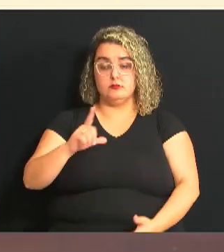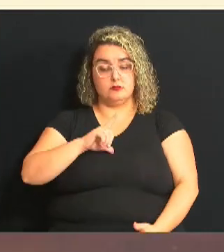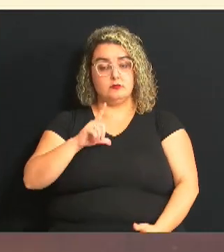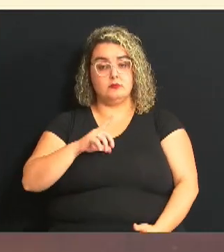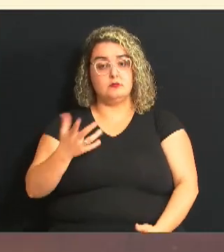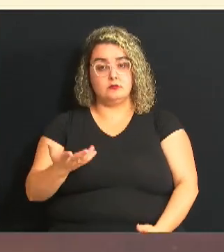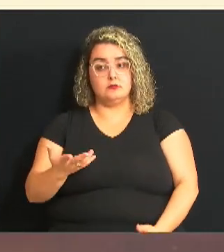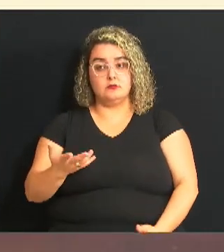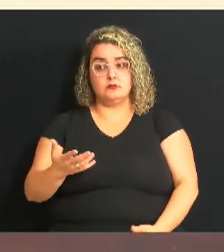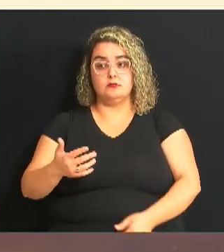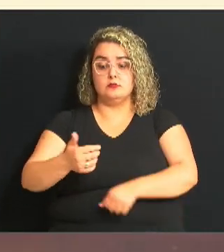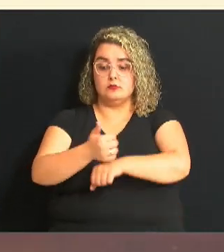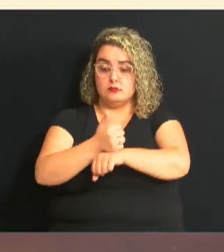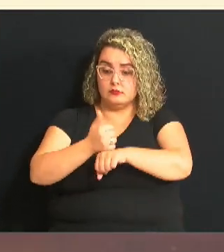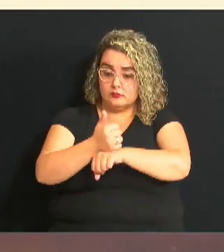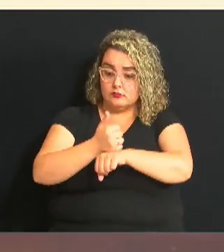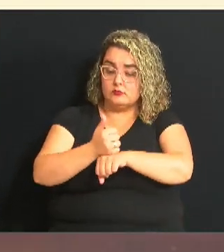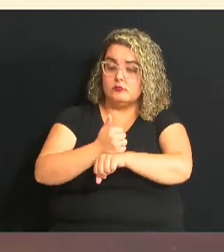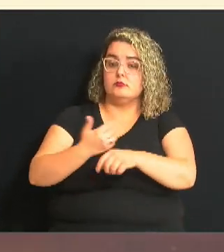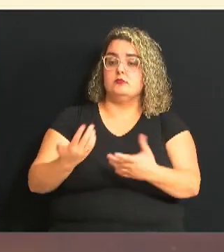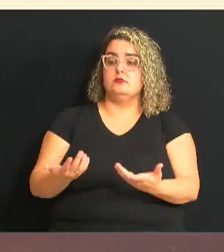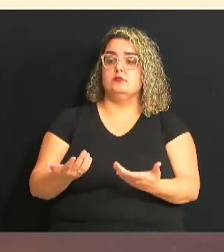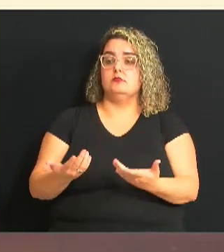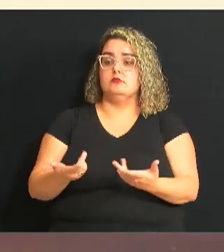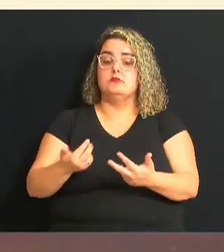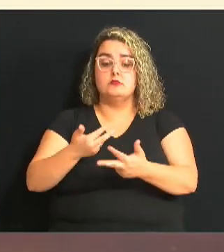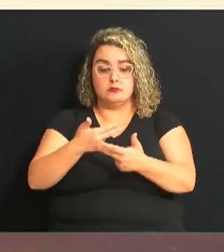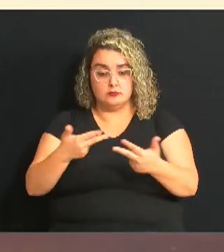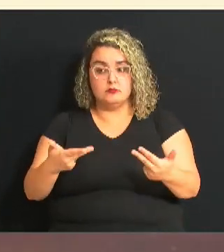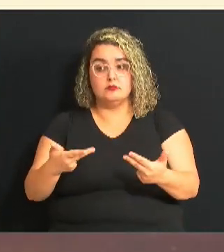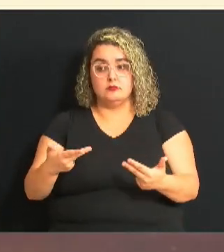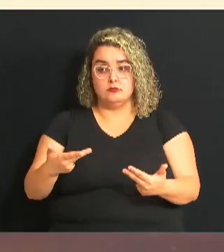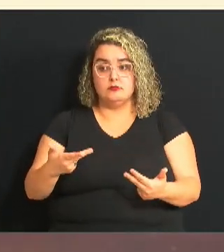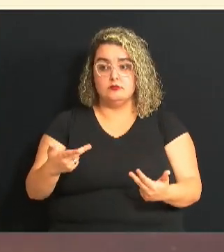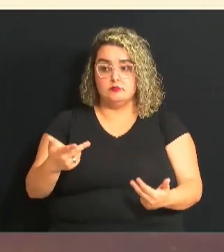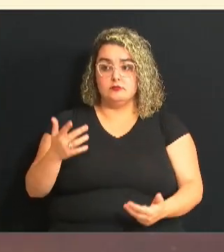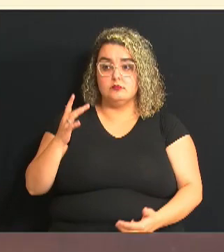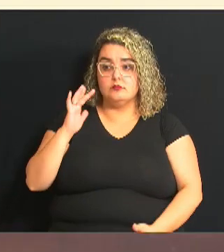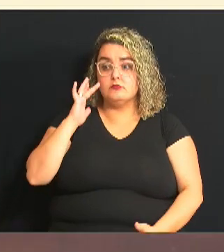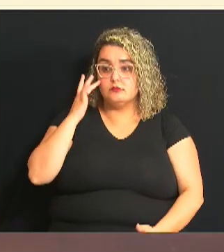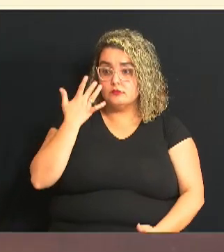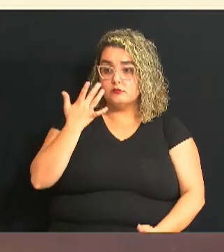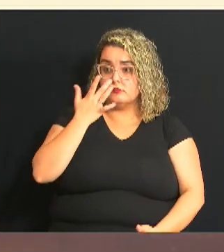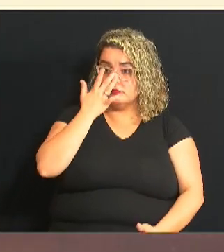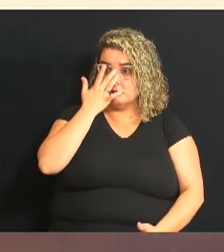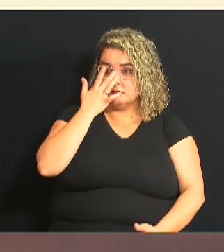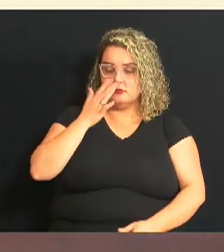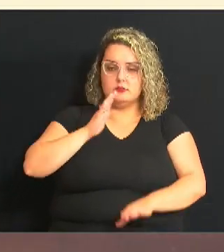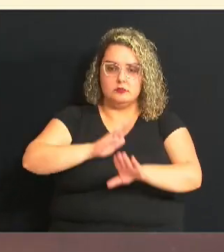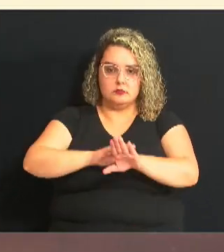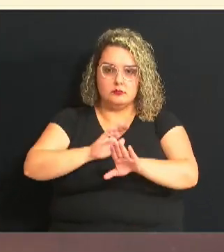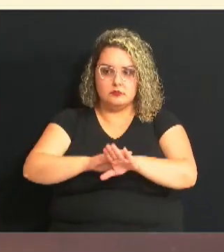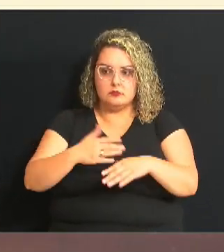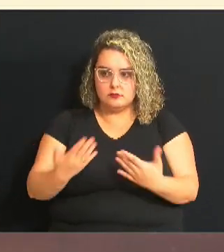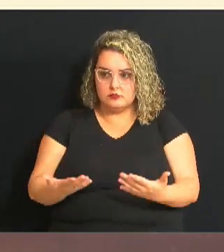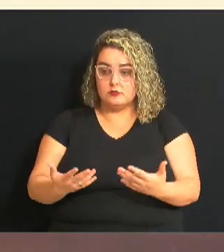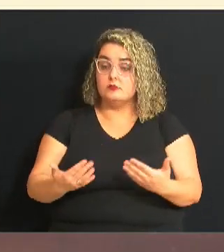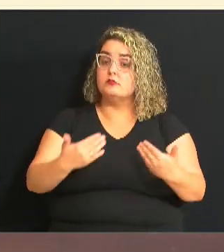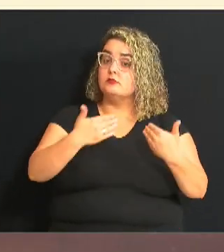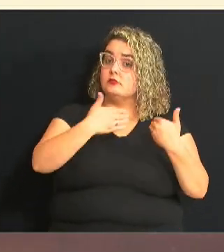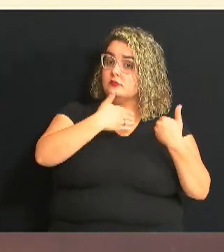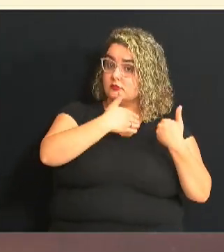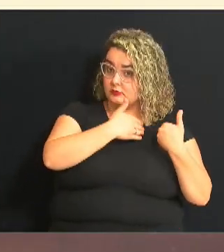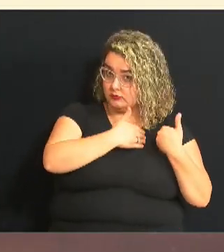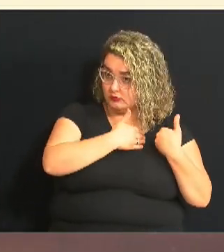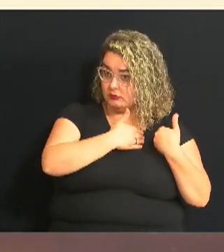sua profissão algo que você vai ter que exercer com muita